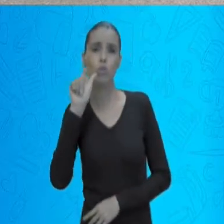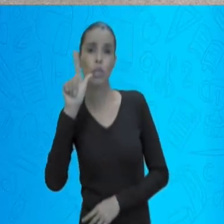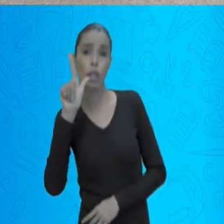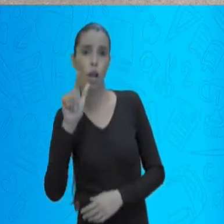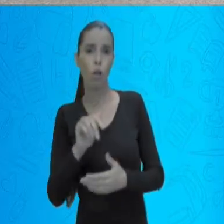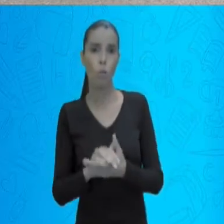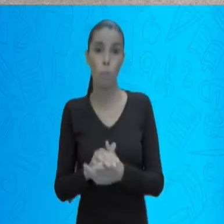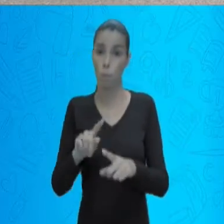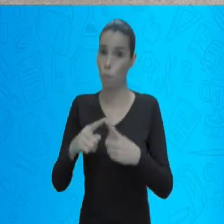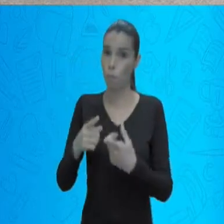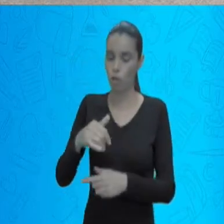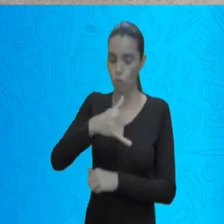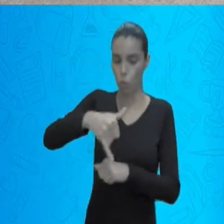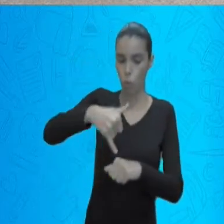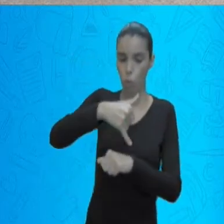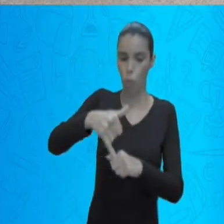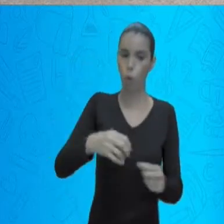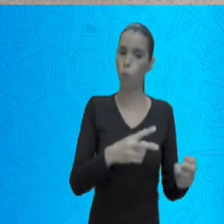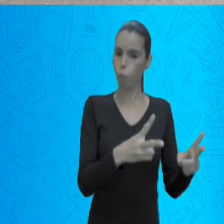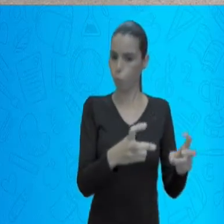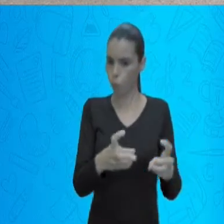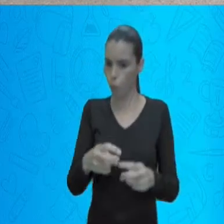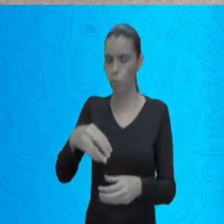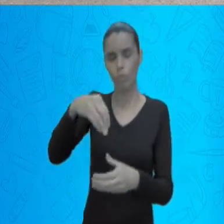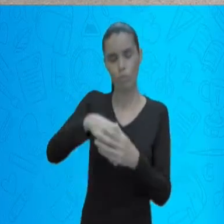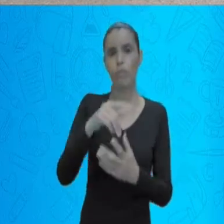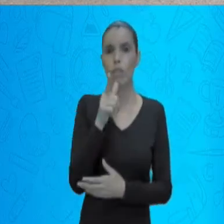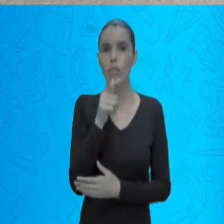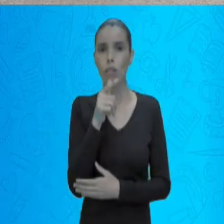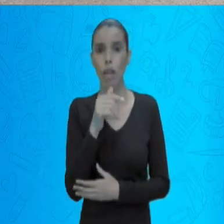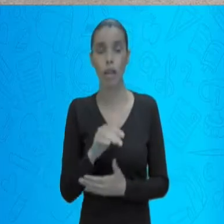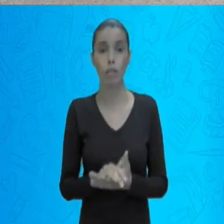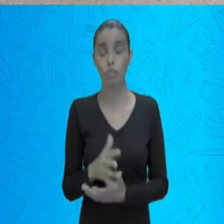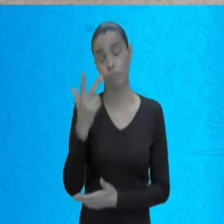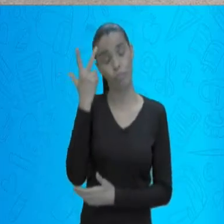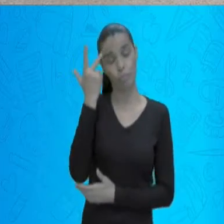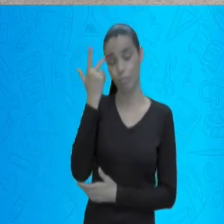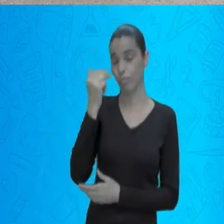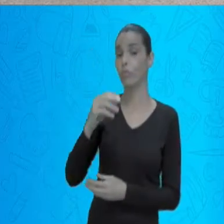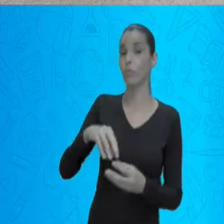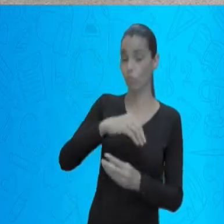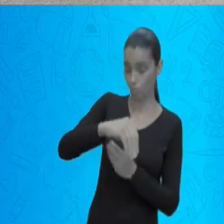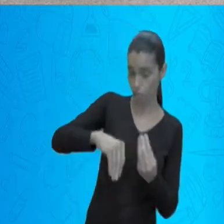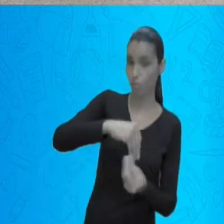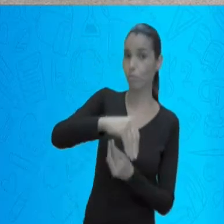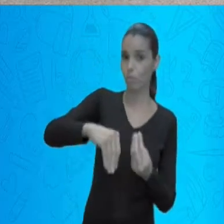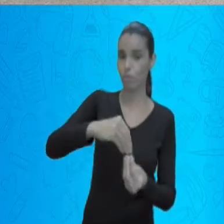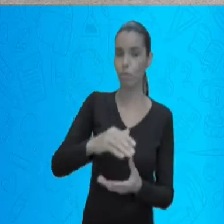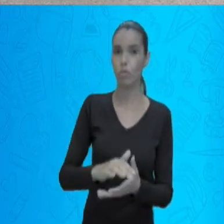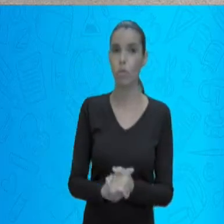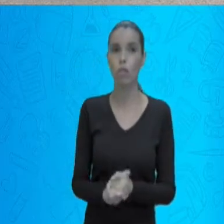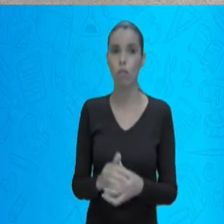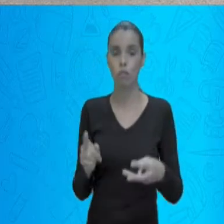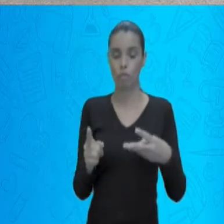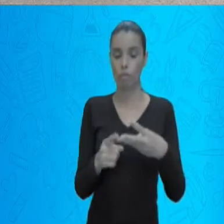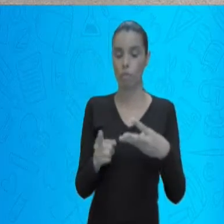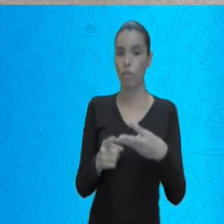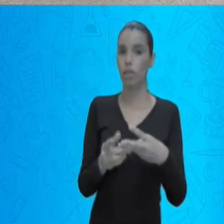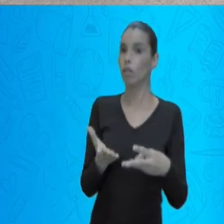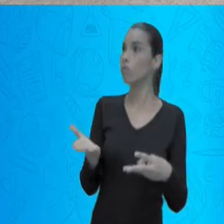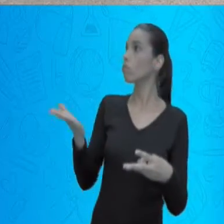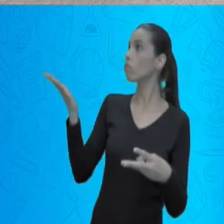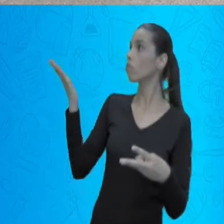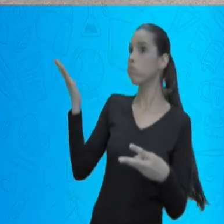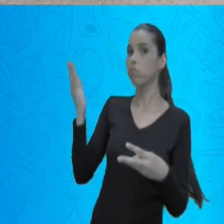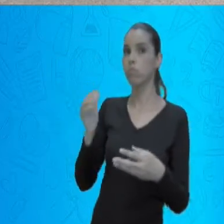Tranquilo. Bom, na última imagem aparecem até alguns traços mostrando, ó,